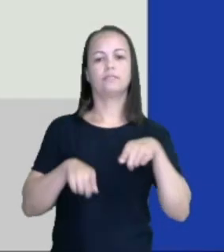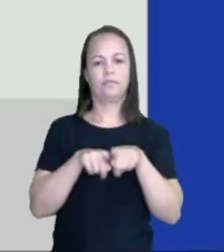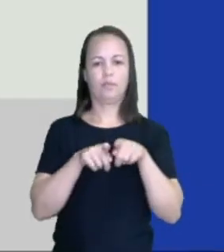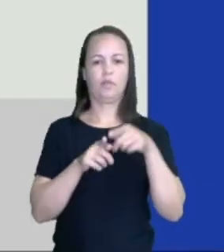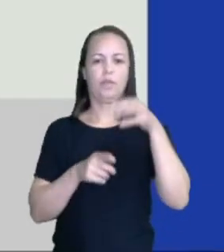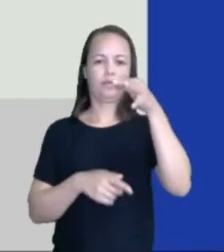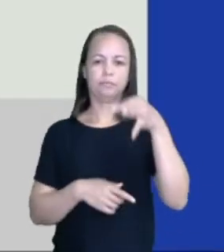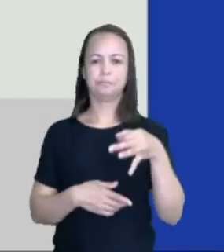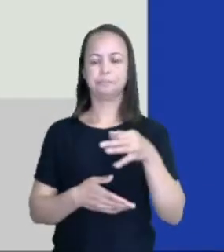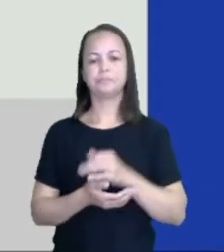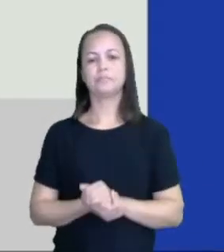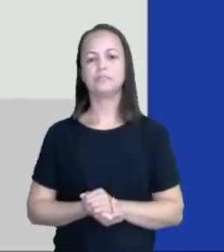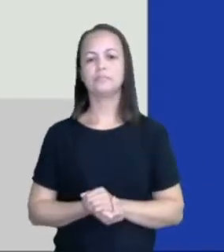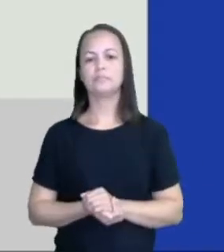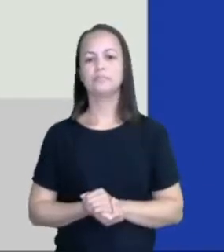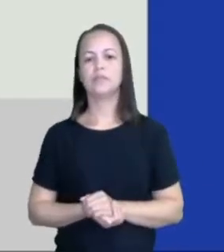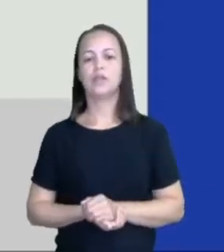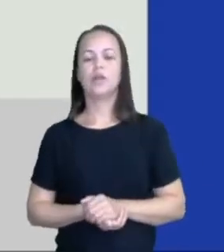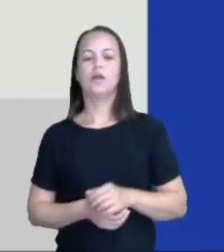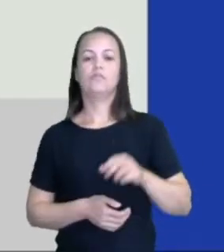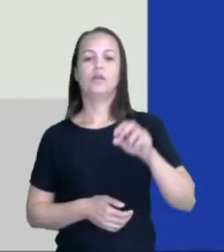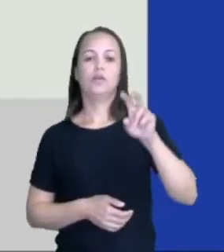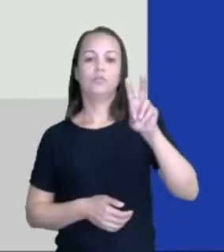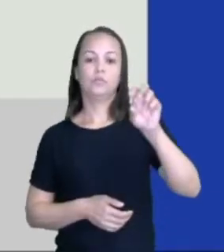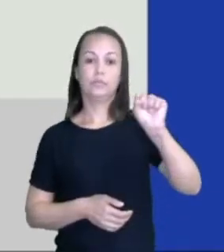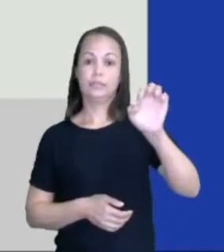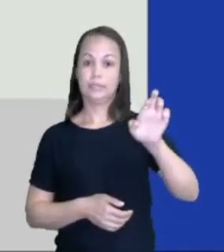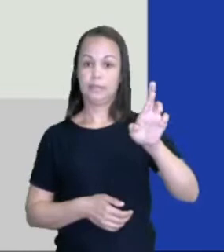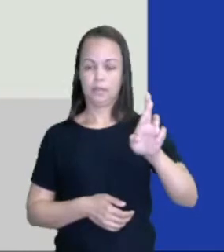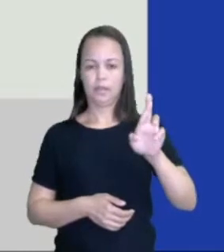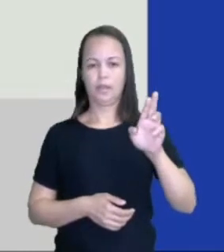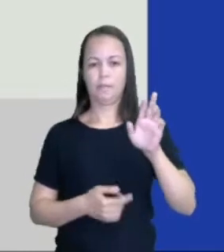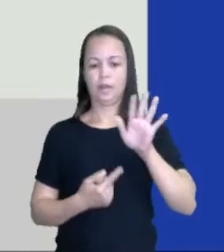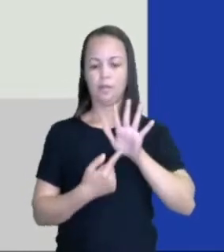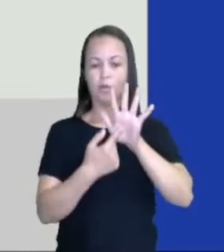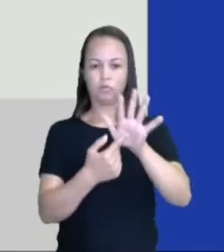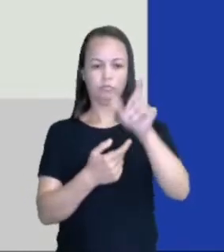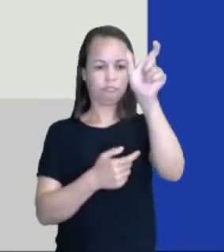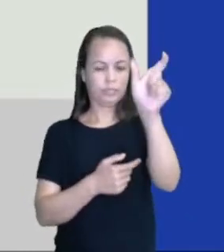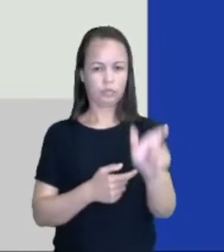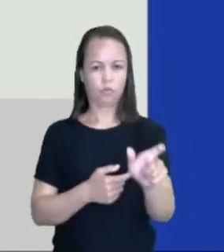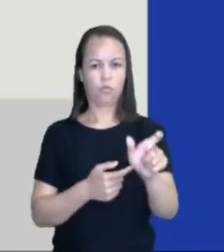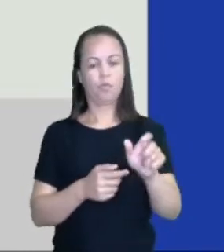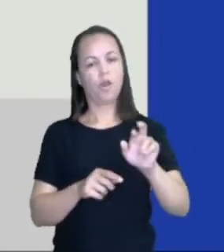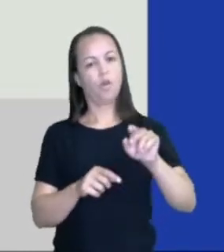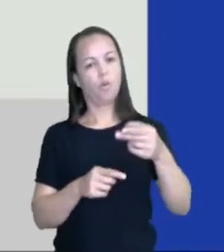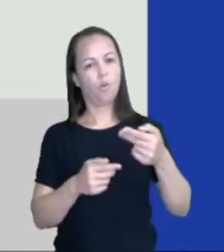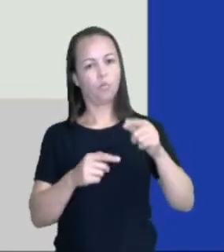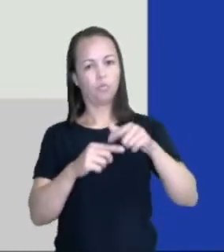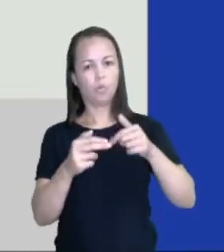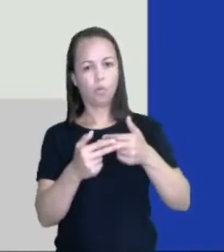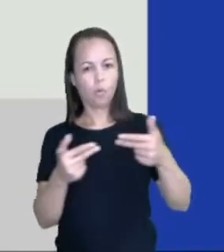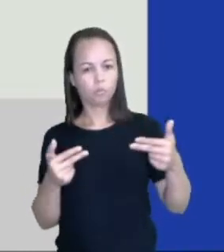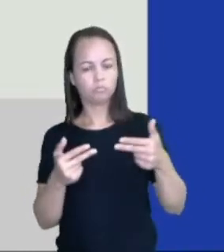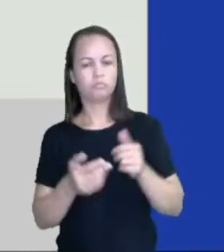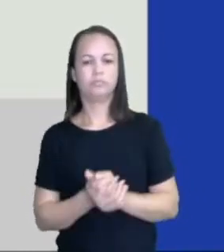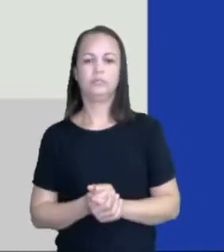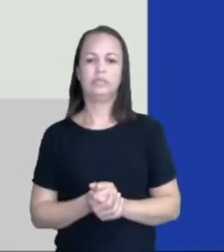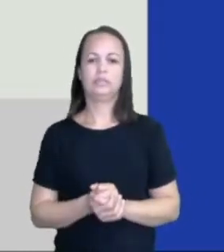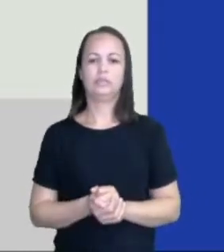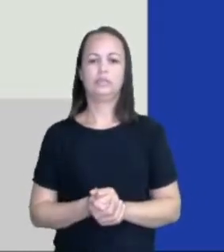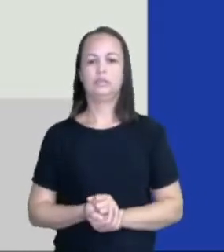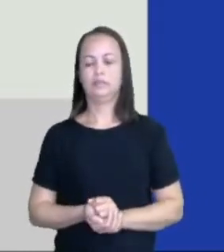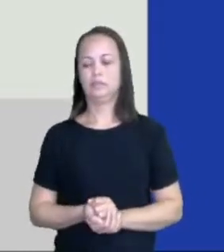correta. Então, o verbo ser a gente usa para identificar pessoas ou coisas. Esse